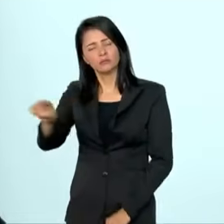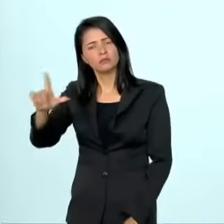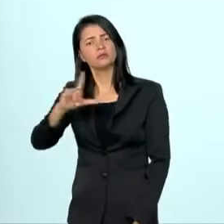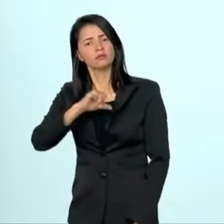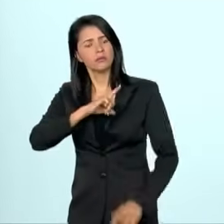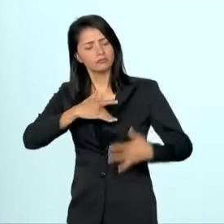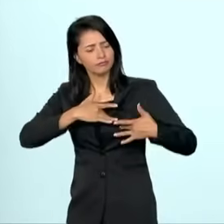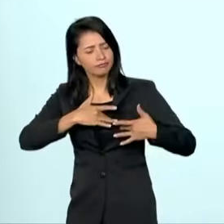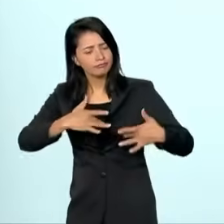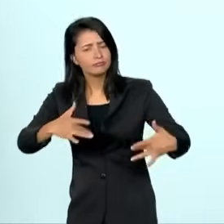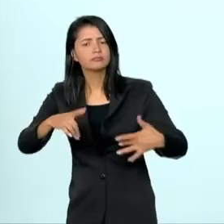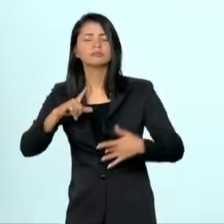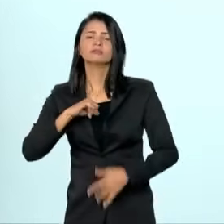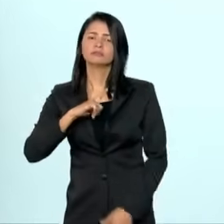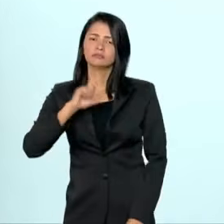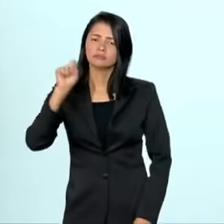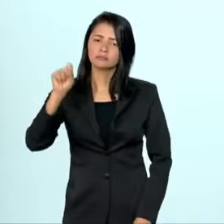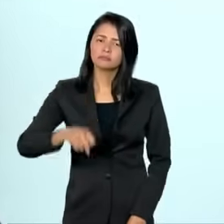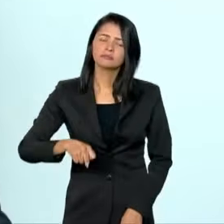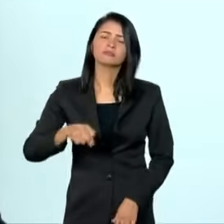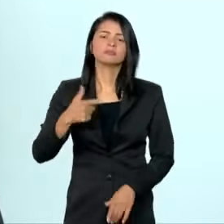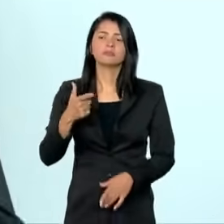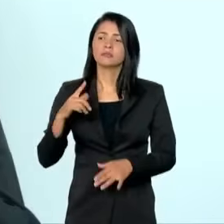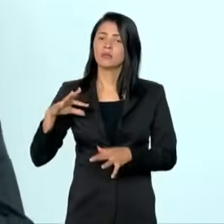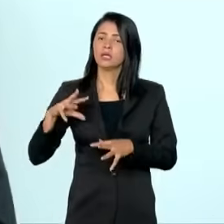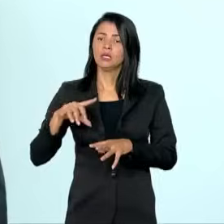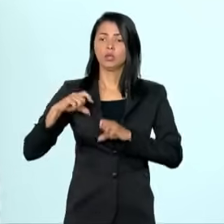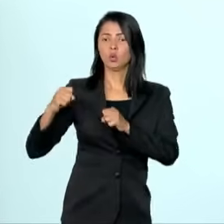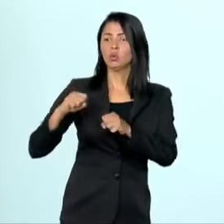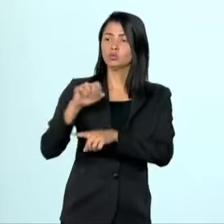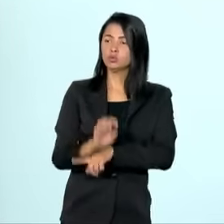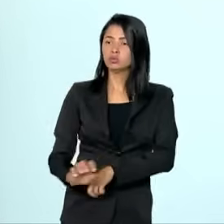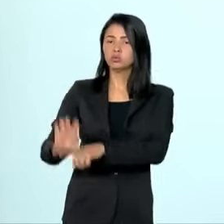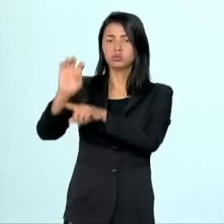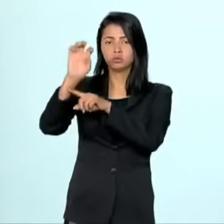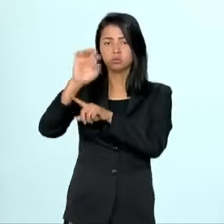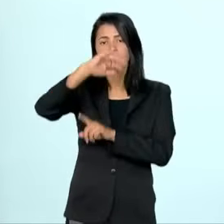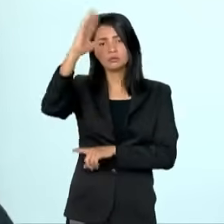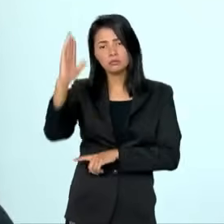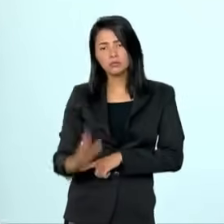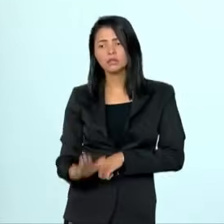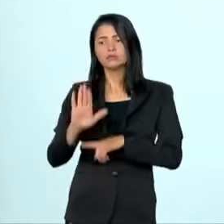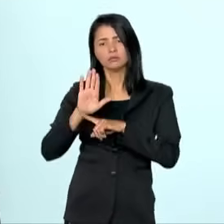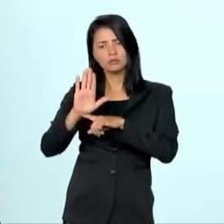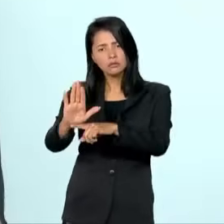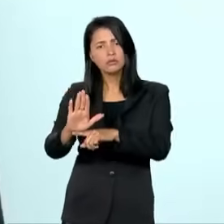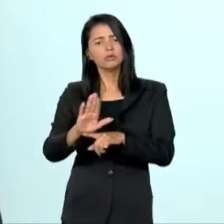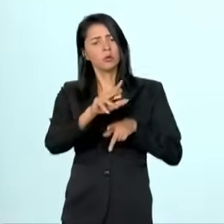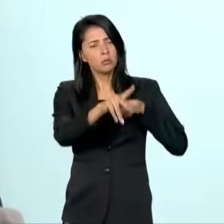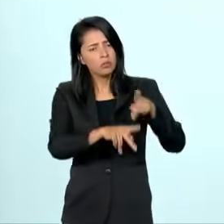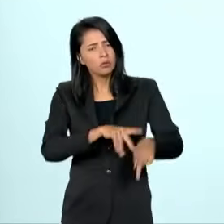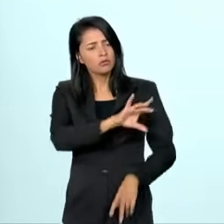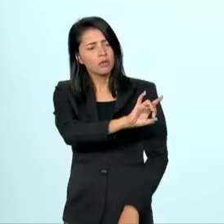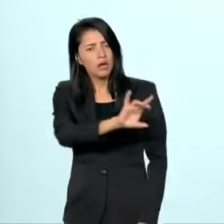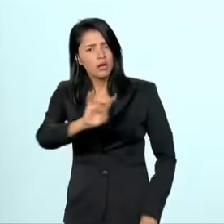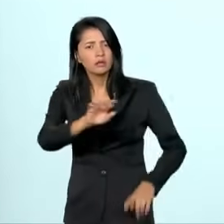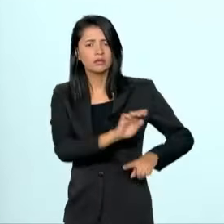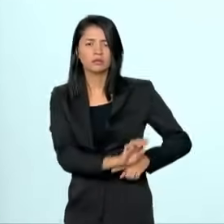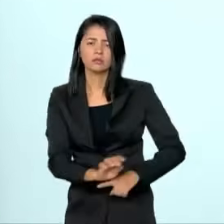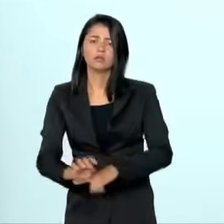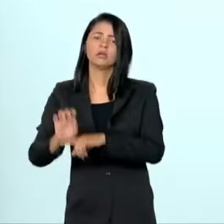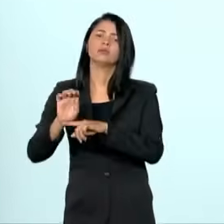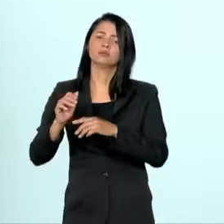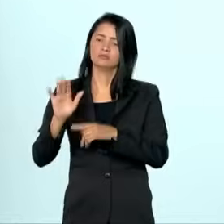a solidariedade, por certo, de todos os estados da federação, de todo o povo de cada um desses estados da